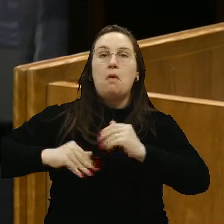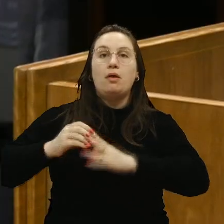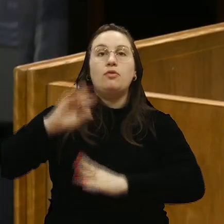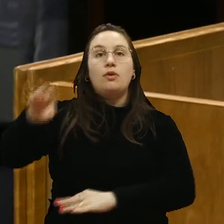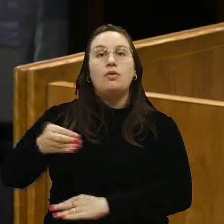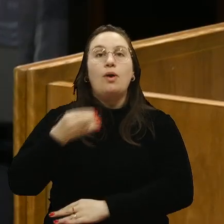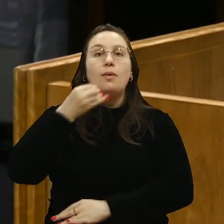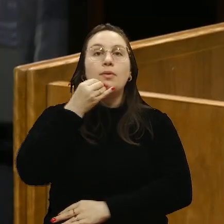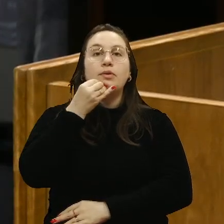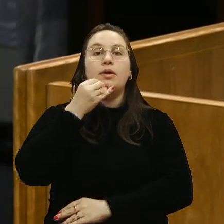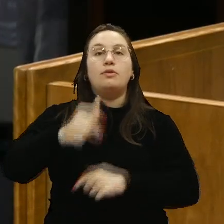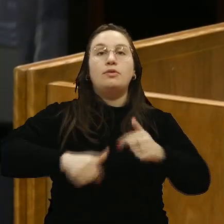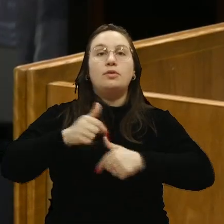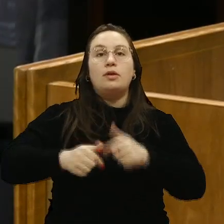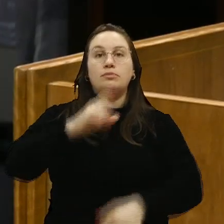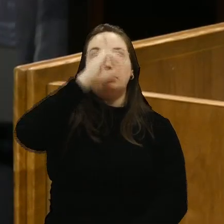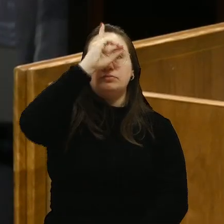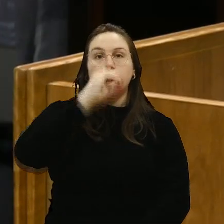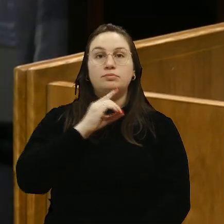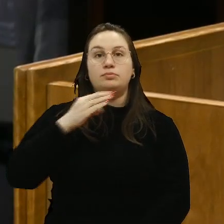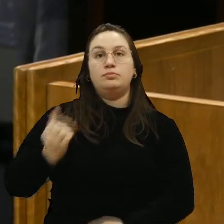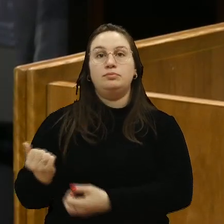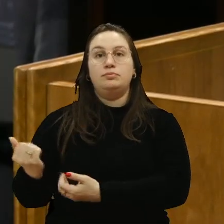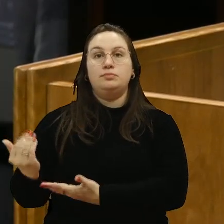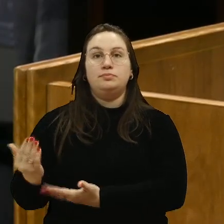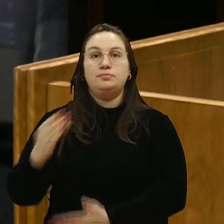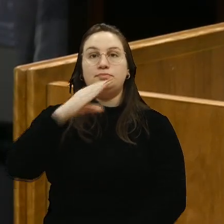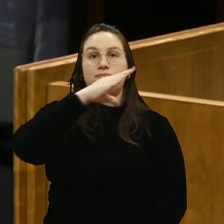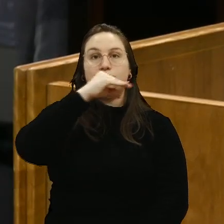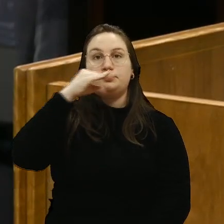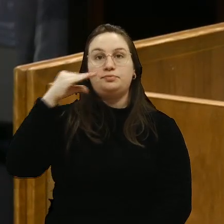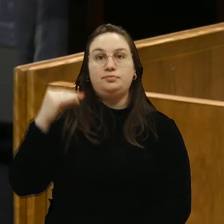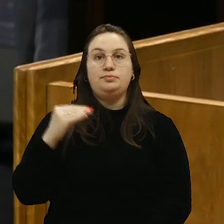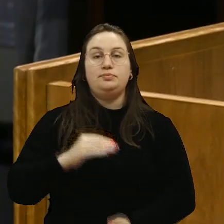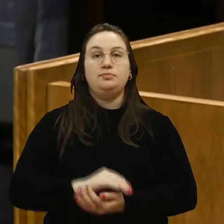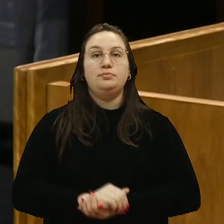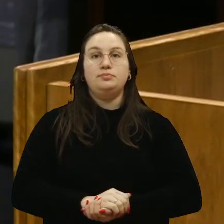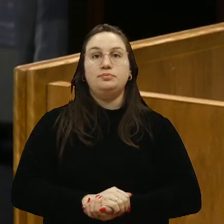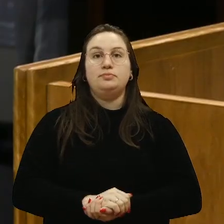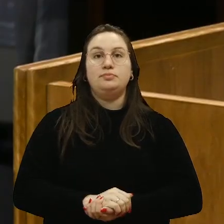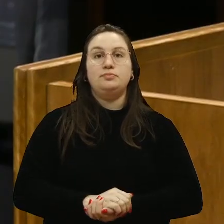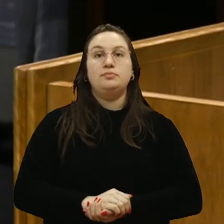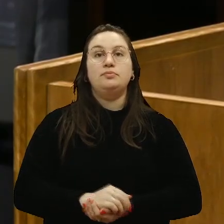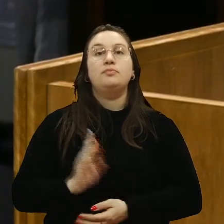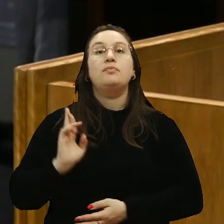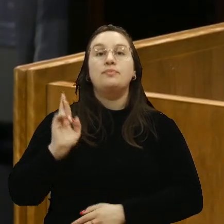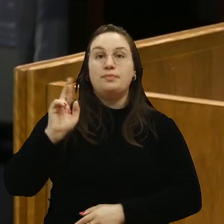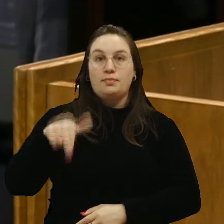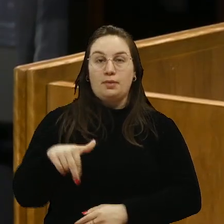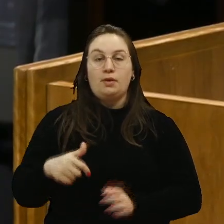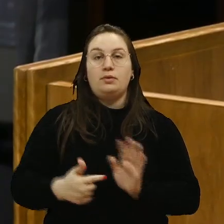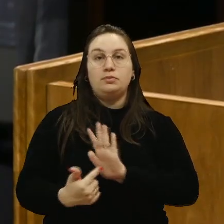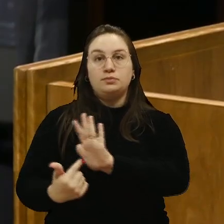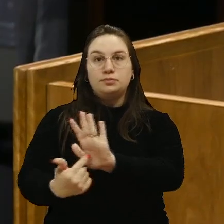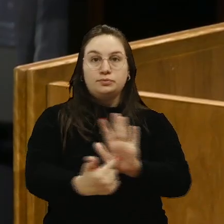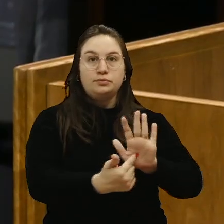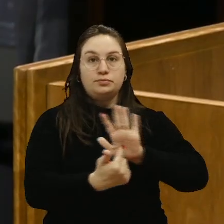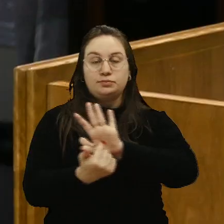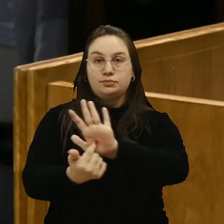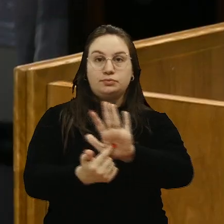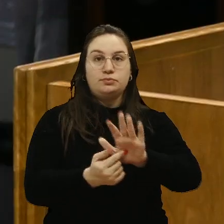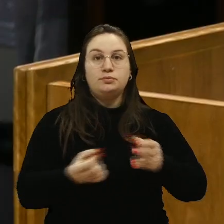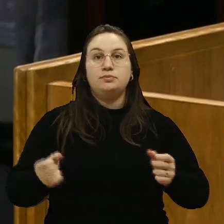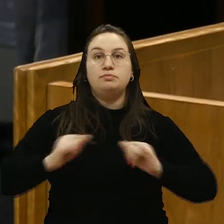trabalho digno para o adolescente e os nossos jovens. Pelas razões expostas, a